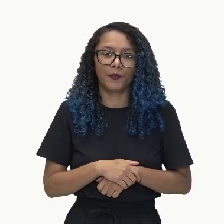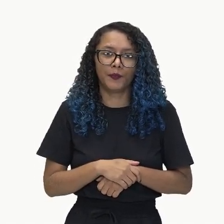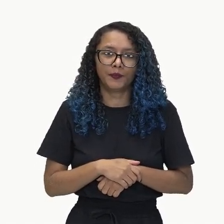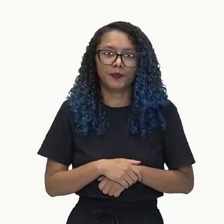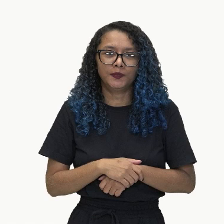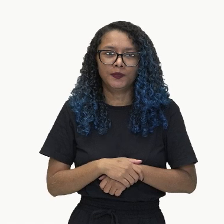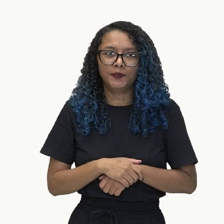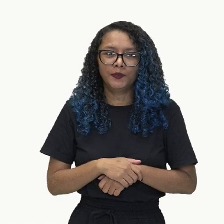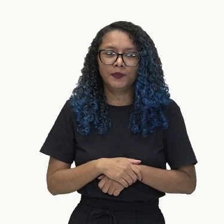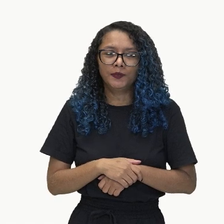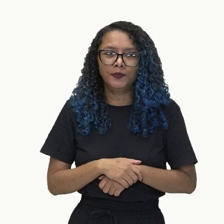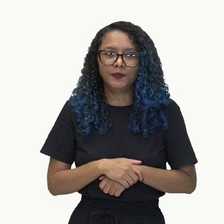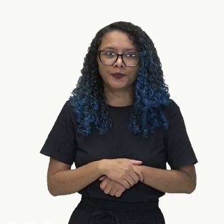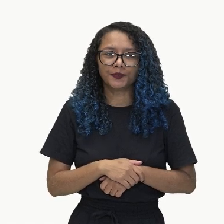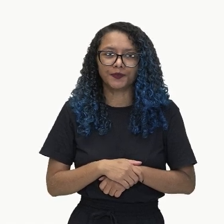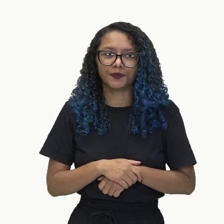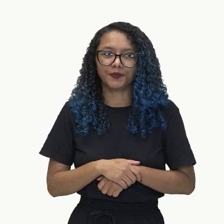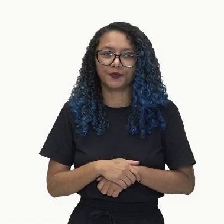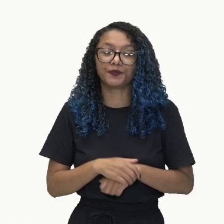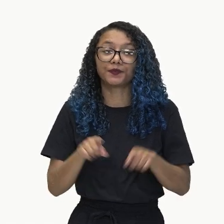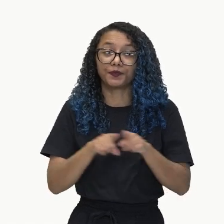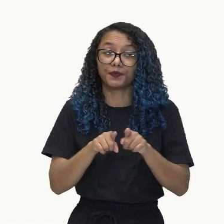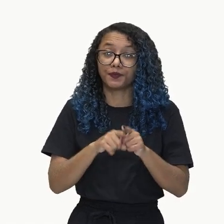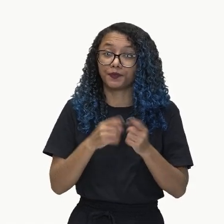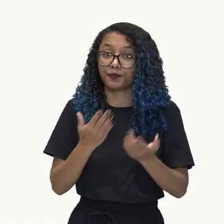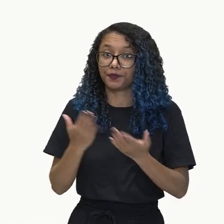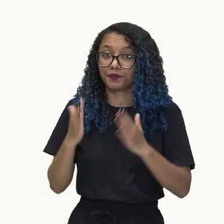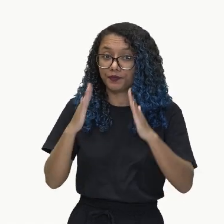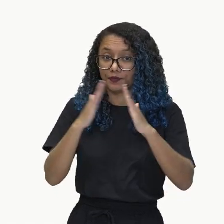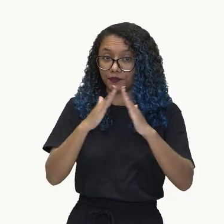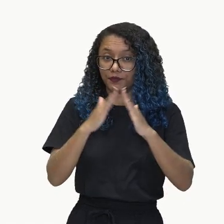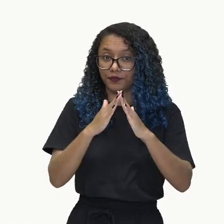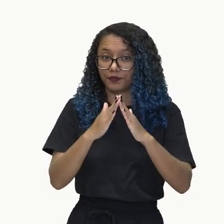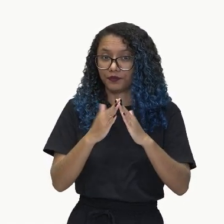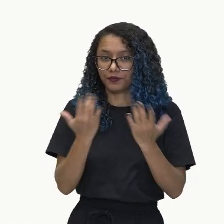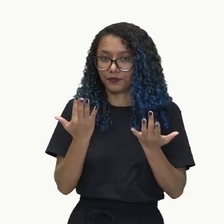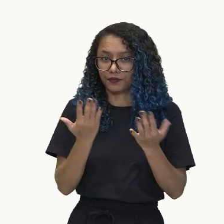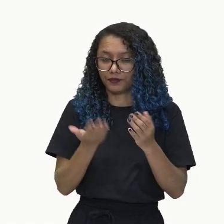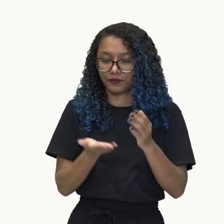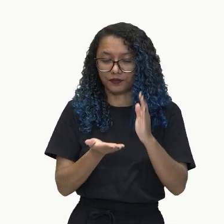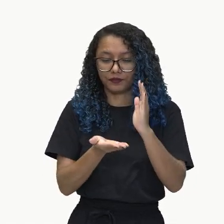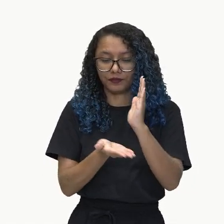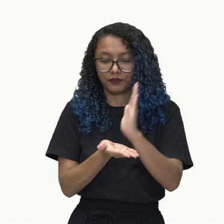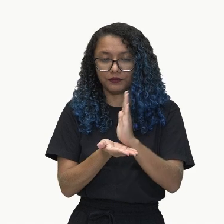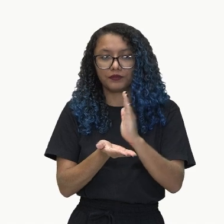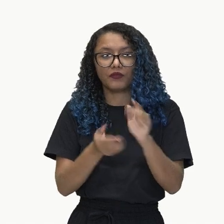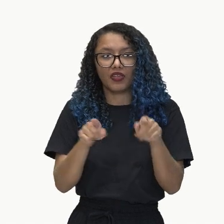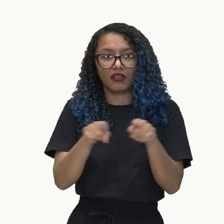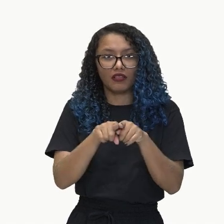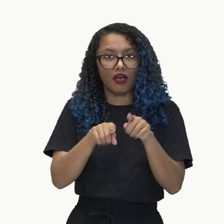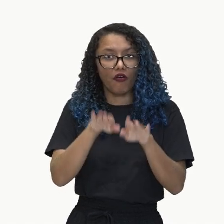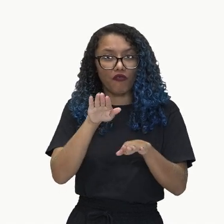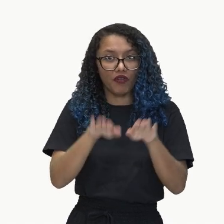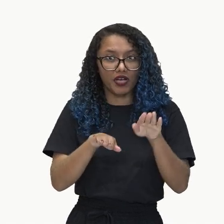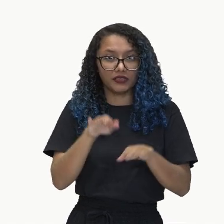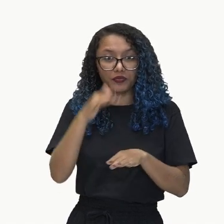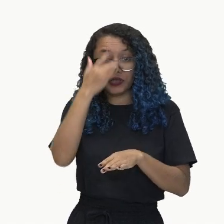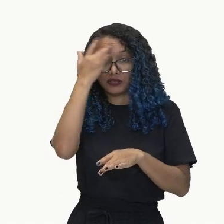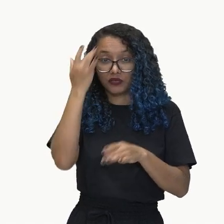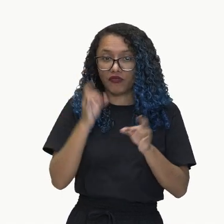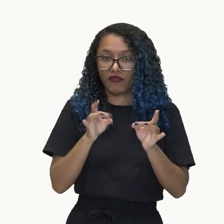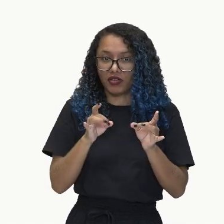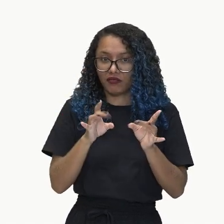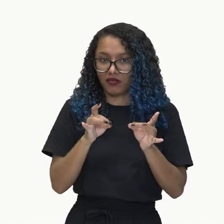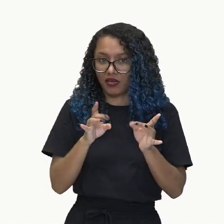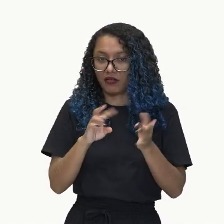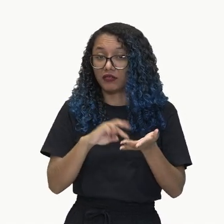bem E Agora Nós temos uma casa a mão talvez de um corretor tem a chave e essa casinha está para ser vendida